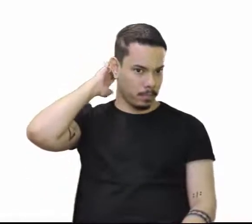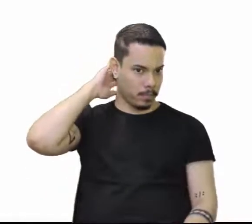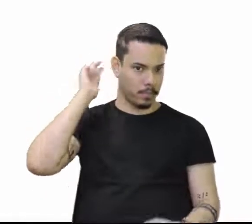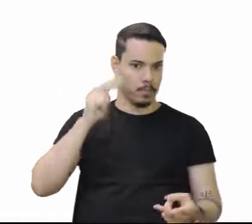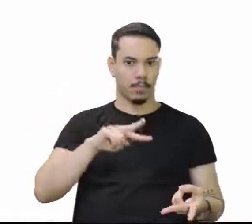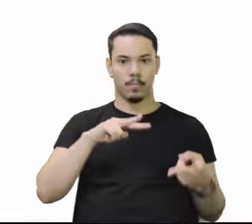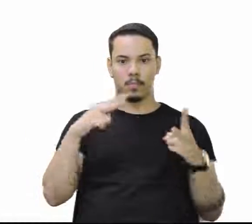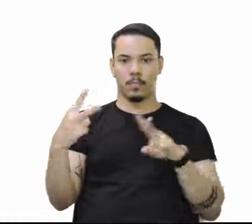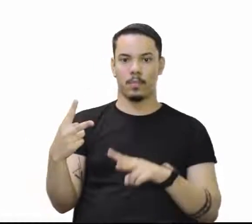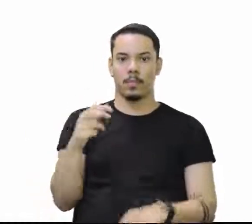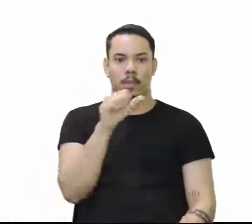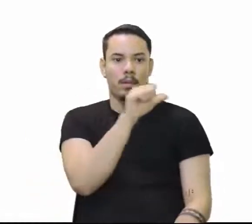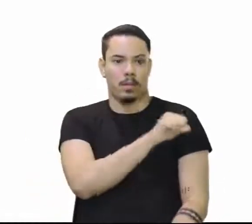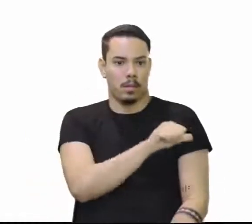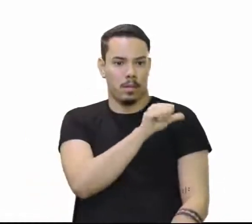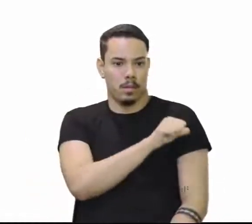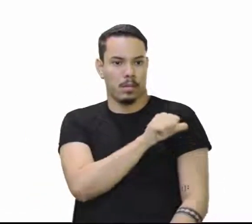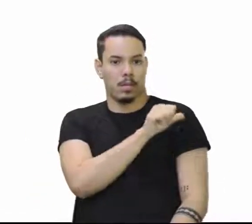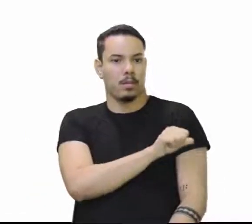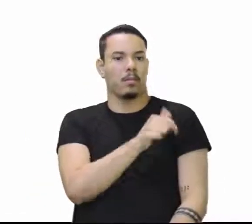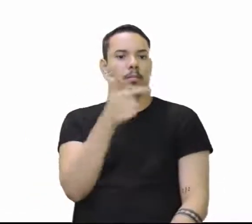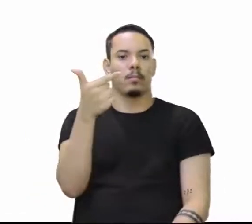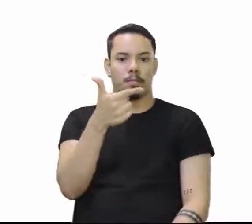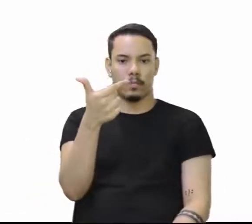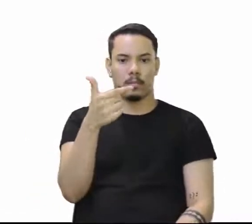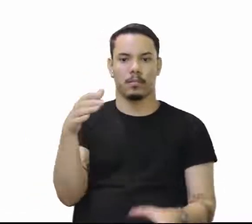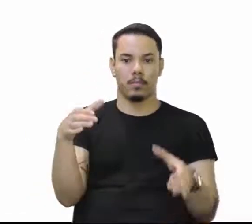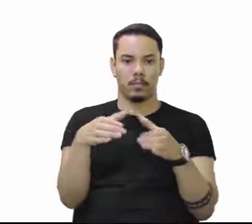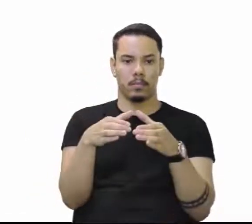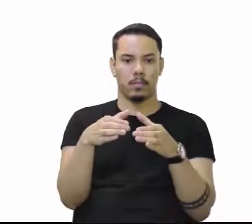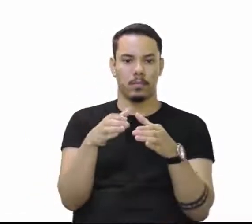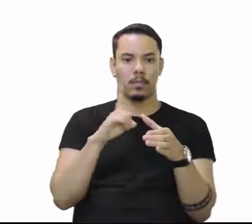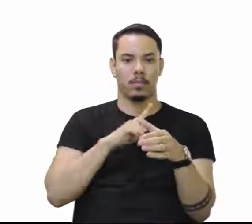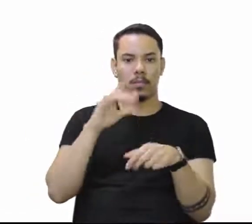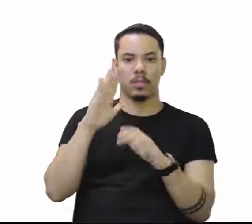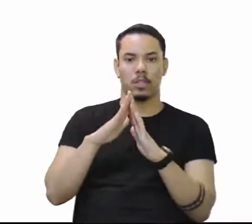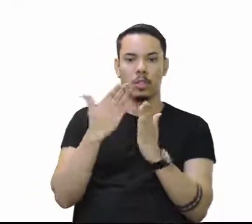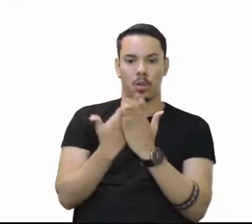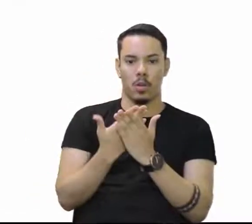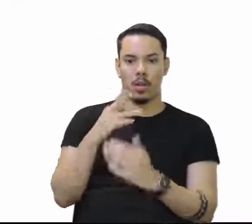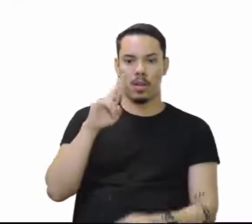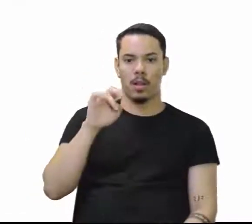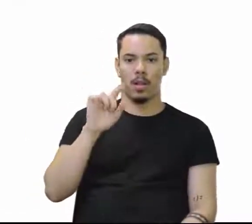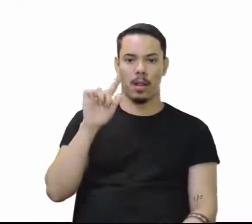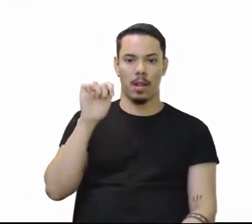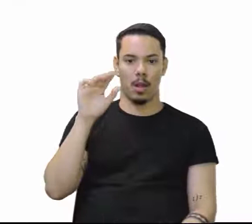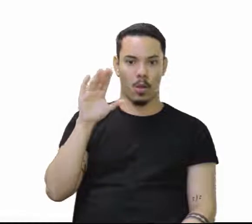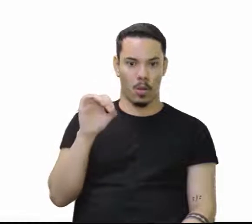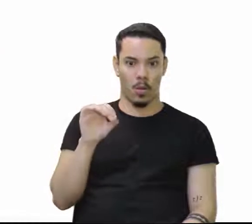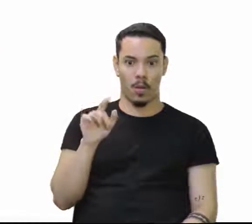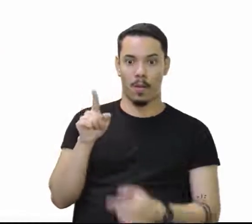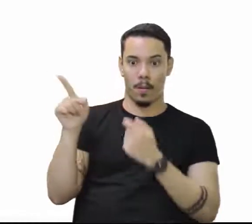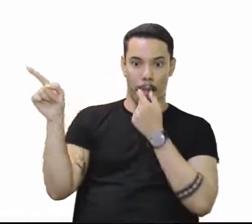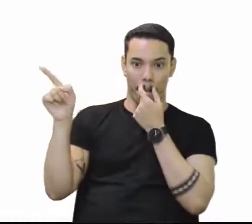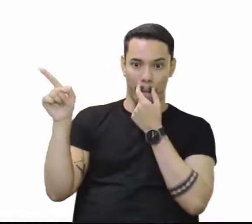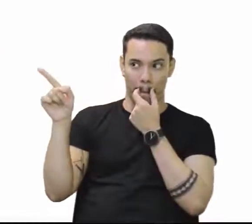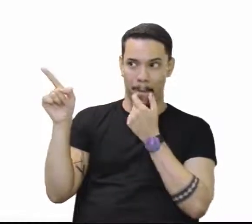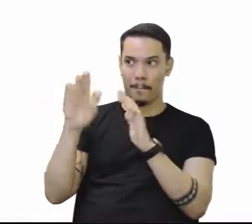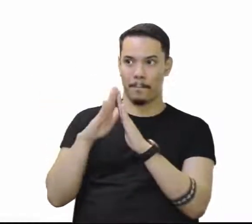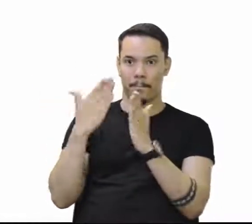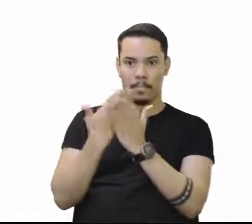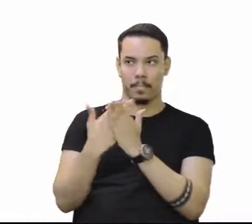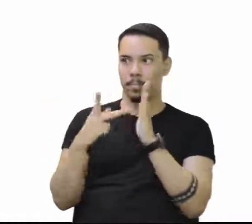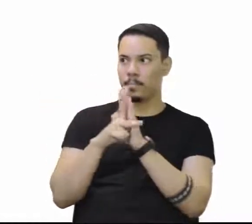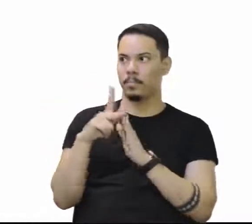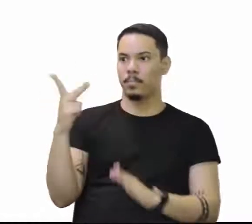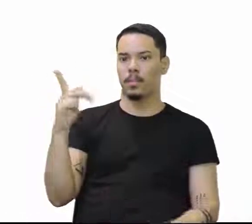Janeiro, para o 2º Regimento de Infantaria, onde cursou a Escola de Realengo. É nessa Escola de Realengo